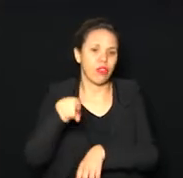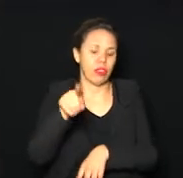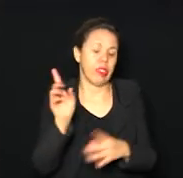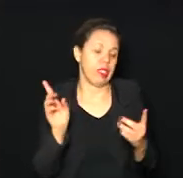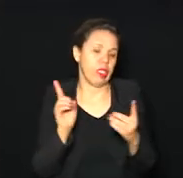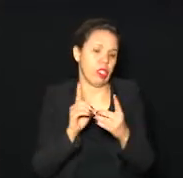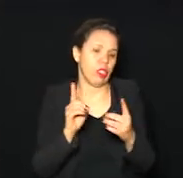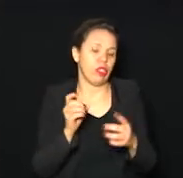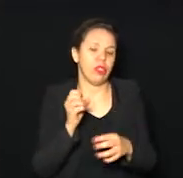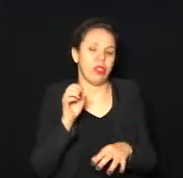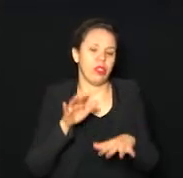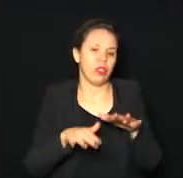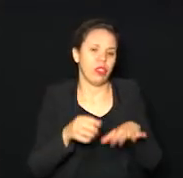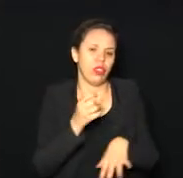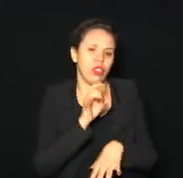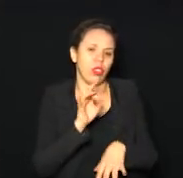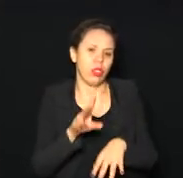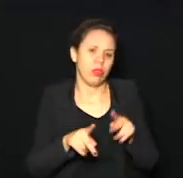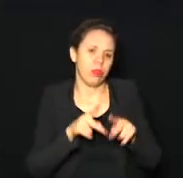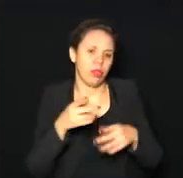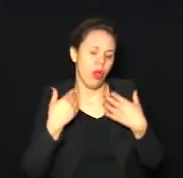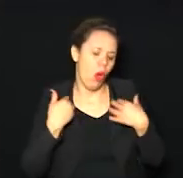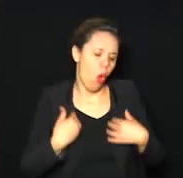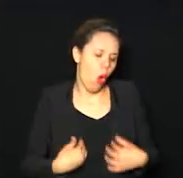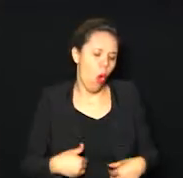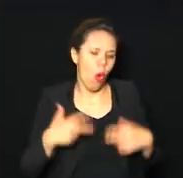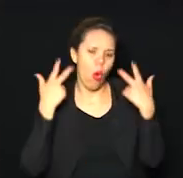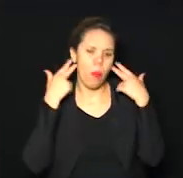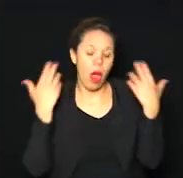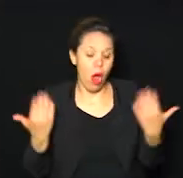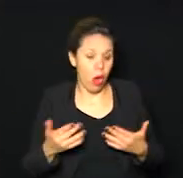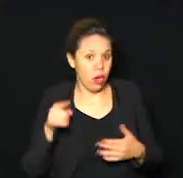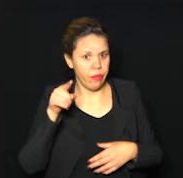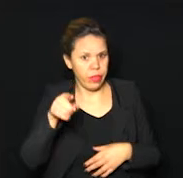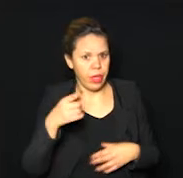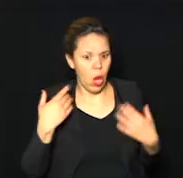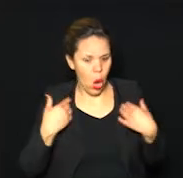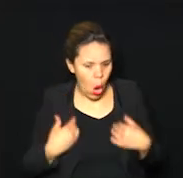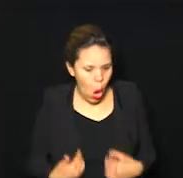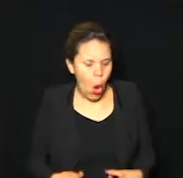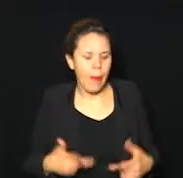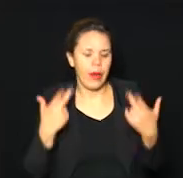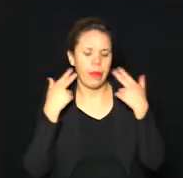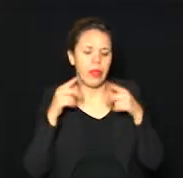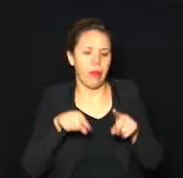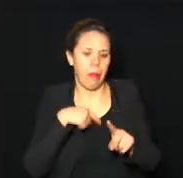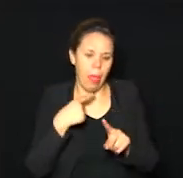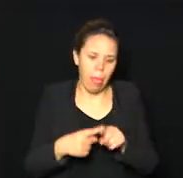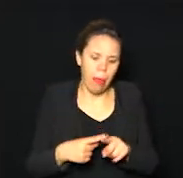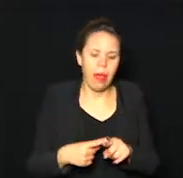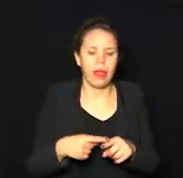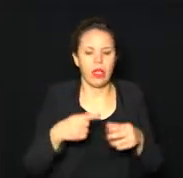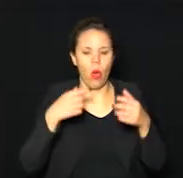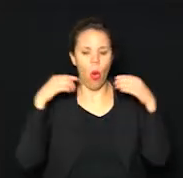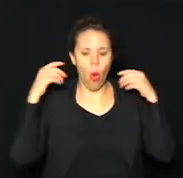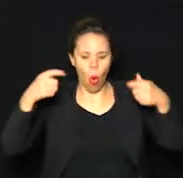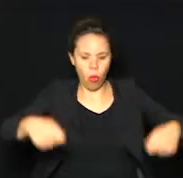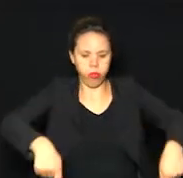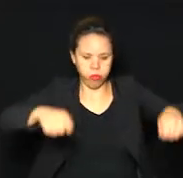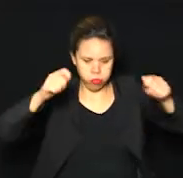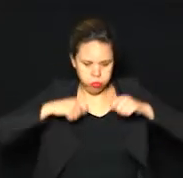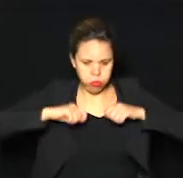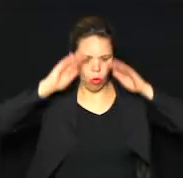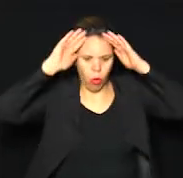atendia só com a roupa privativa, por exemplo, agora você atende com a roupa privativa, você atende com avental, uma